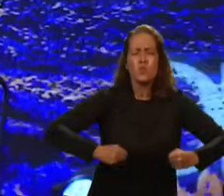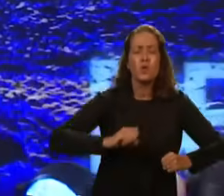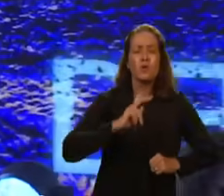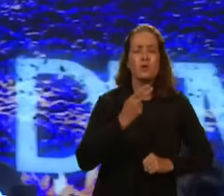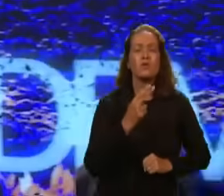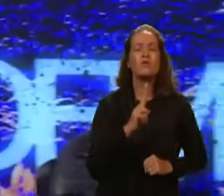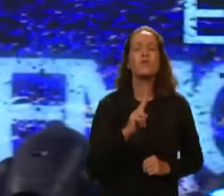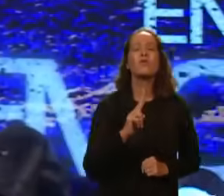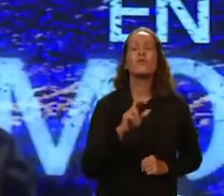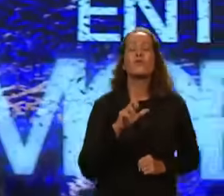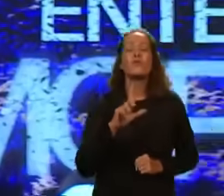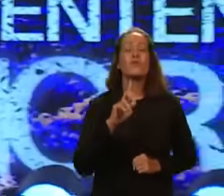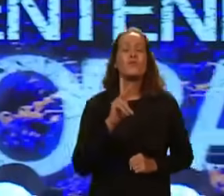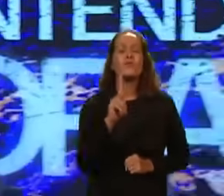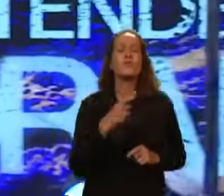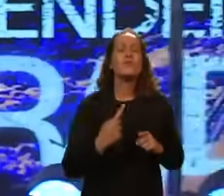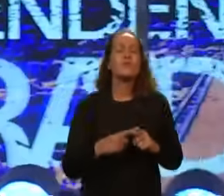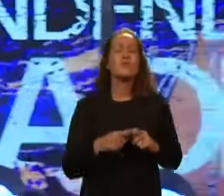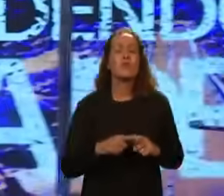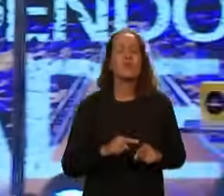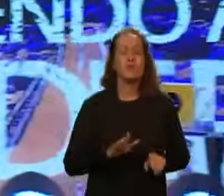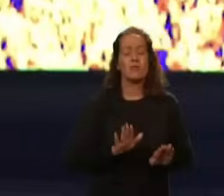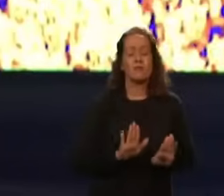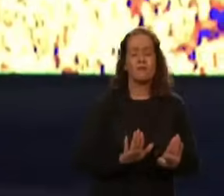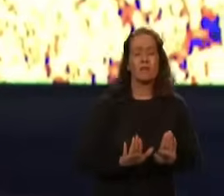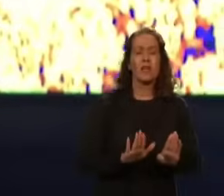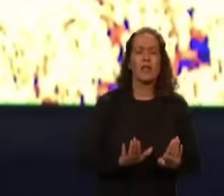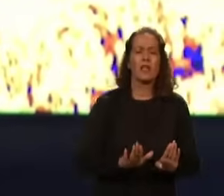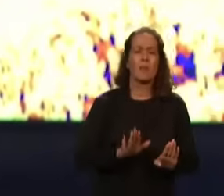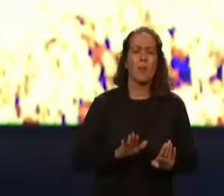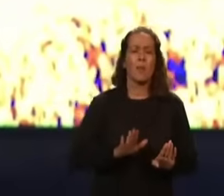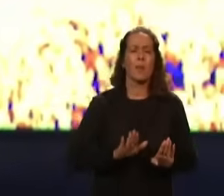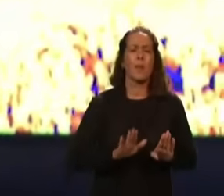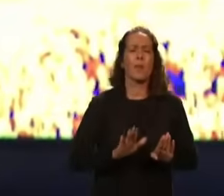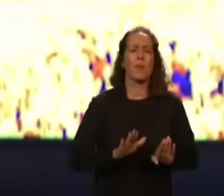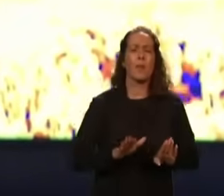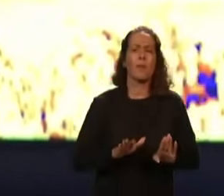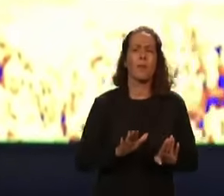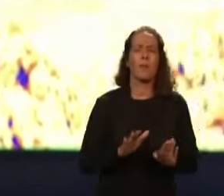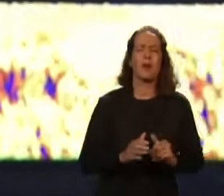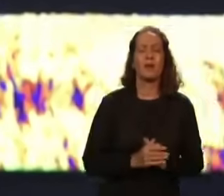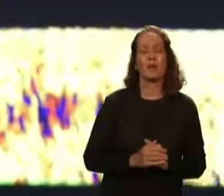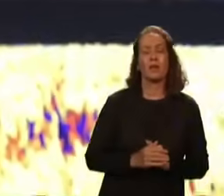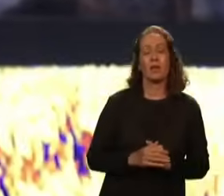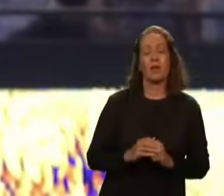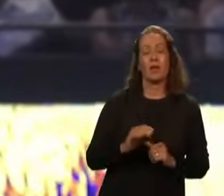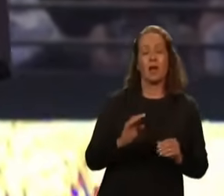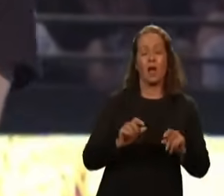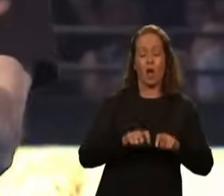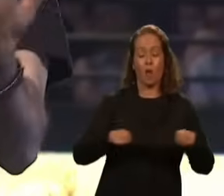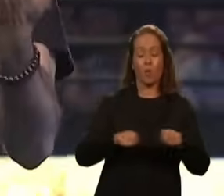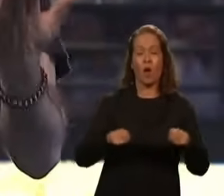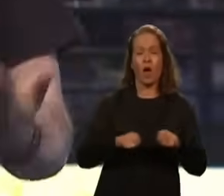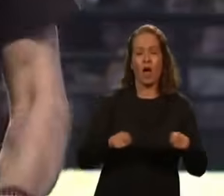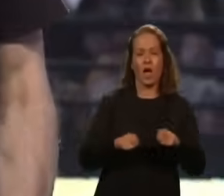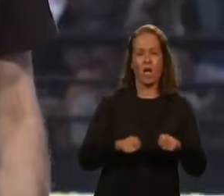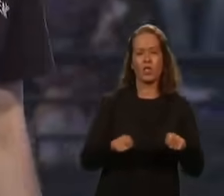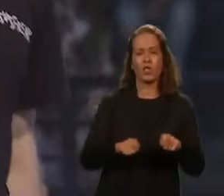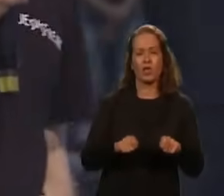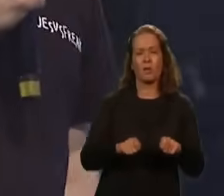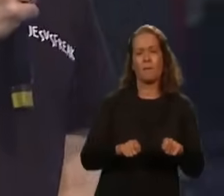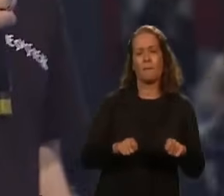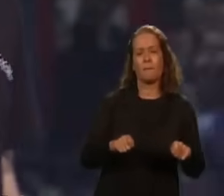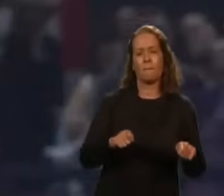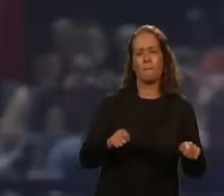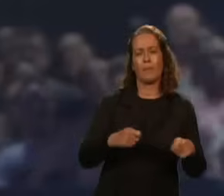freando no sinal, eu fazia tá, tá, tá, tá, tá, tá, tá, tá. Só os homens entendem. A borracha caía, aí pá, pá, pá, pá, pá, pá,